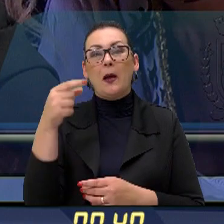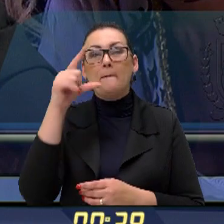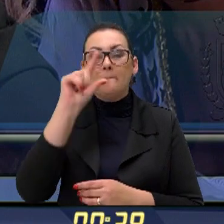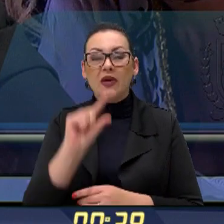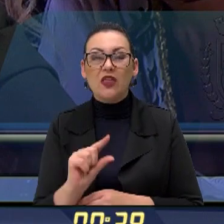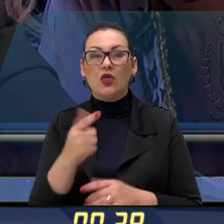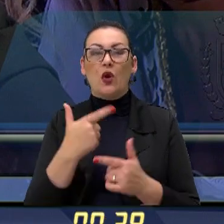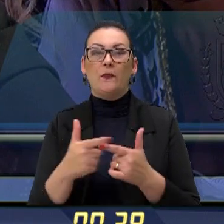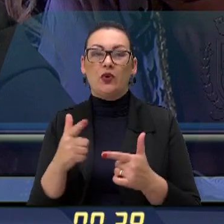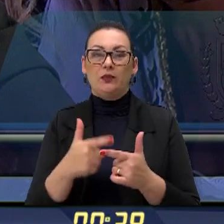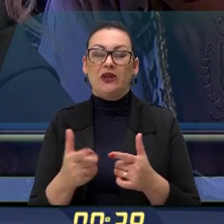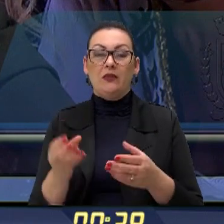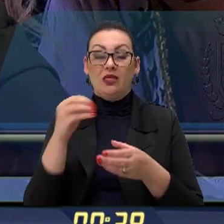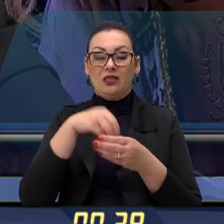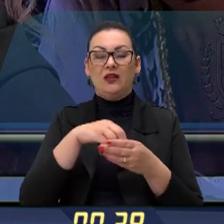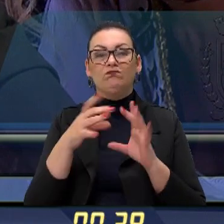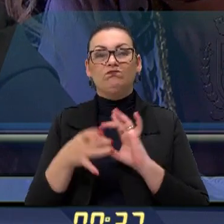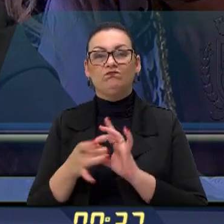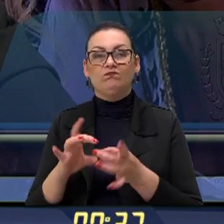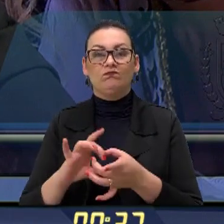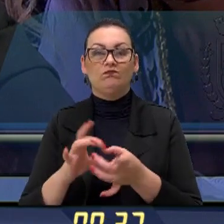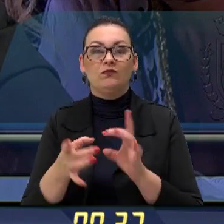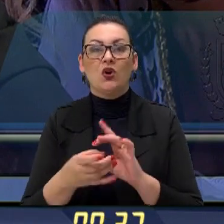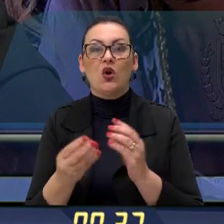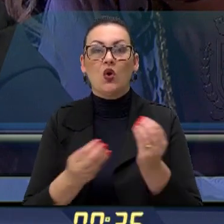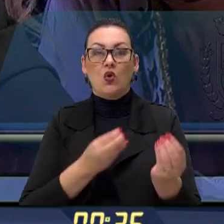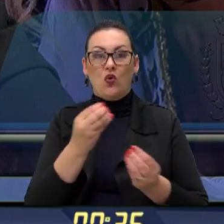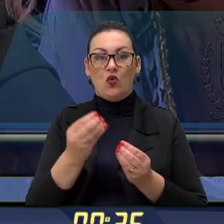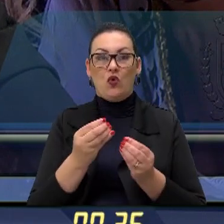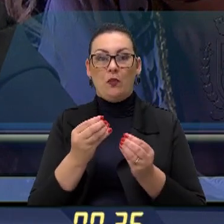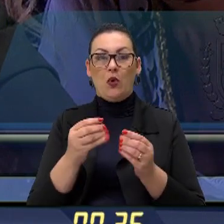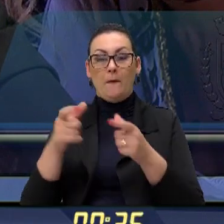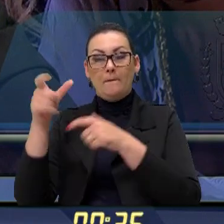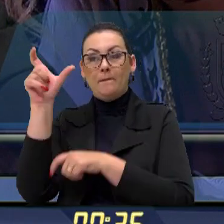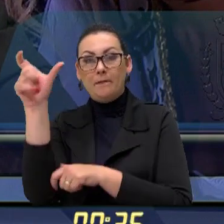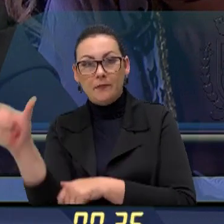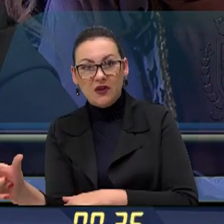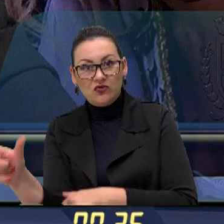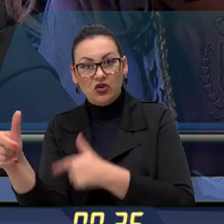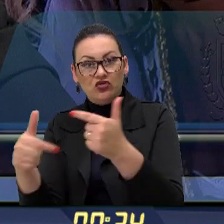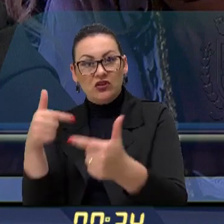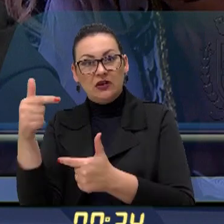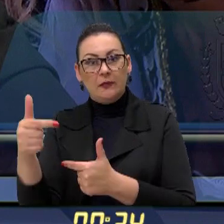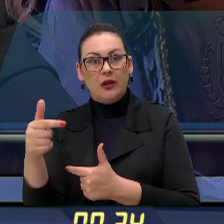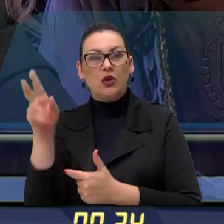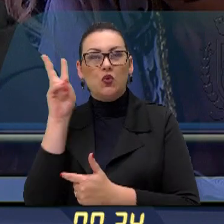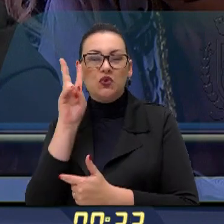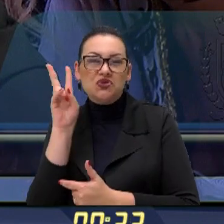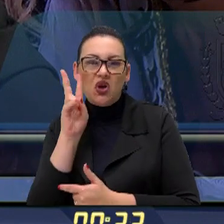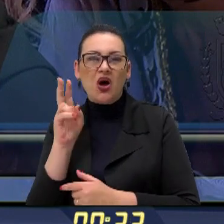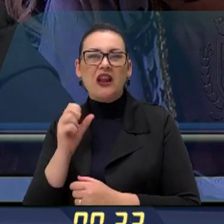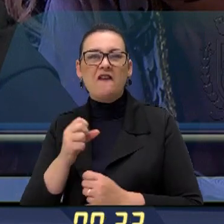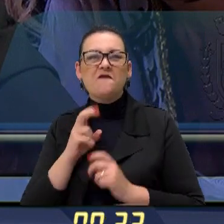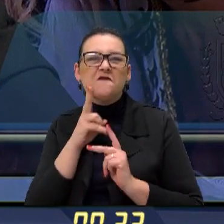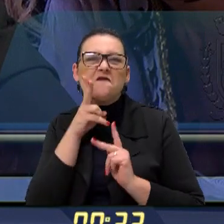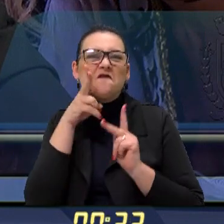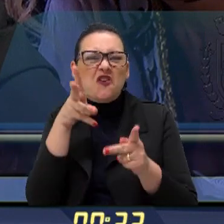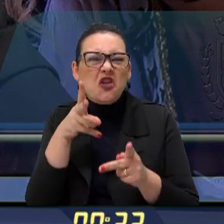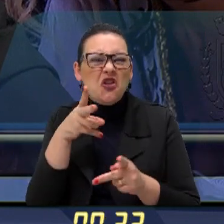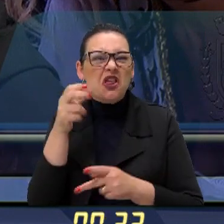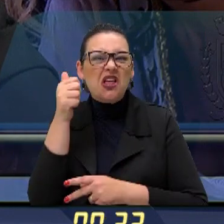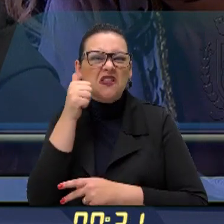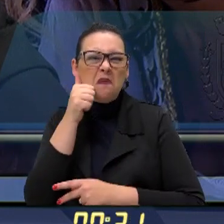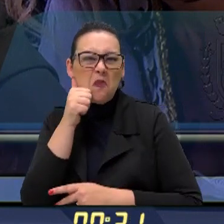problemas diante do contexto. Colocar um servidor com histórico de agressão à mulher